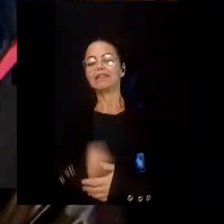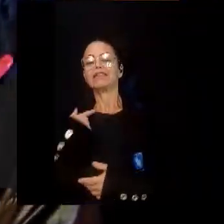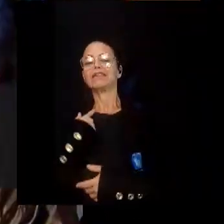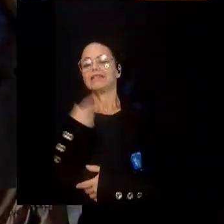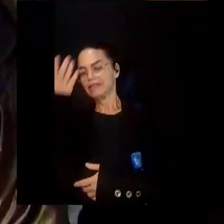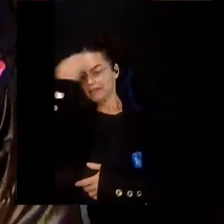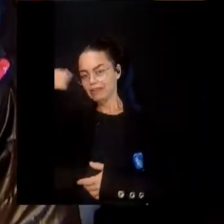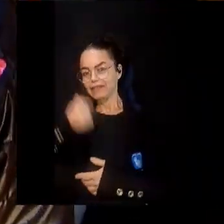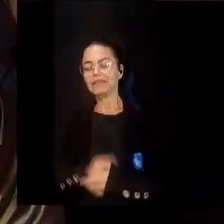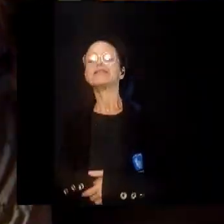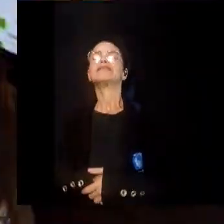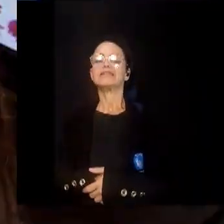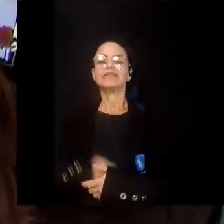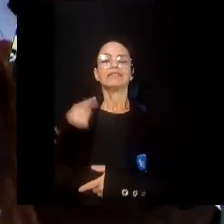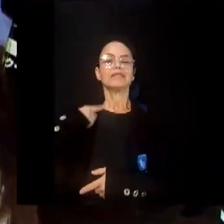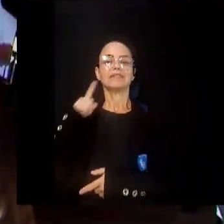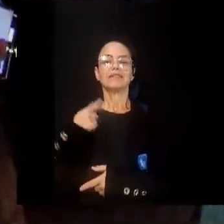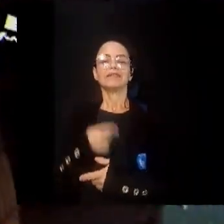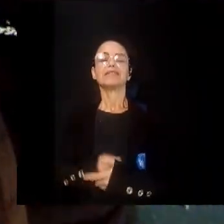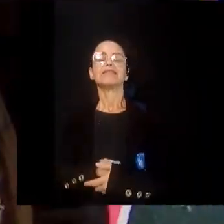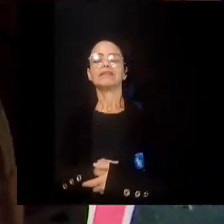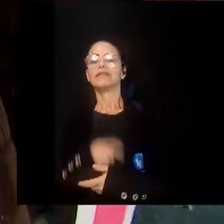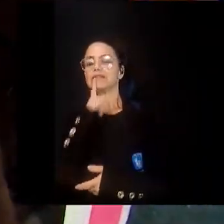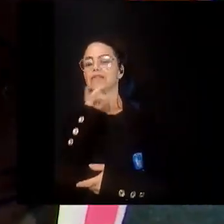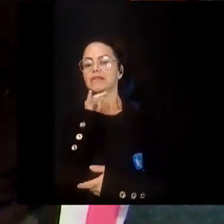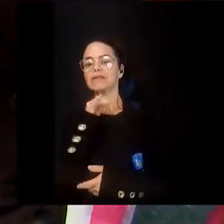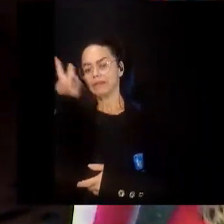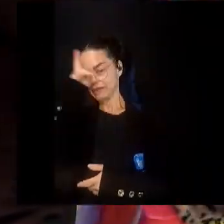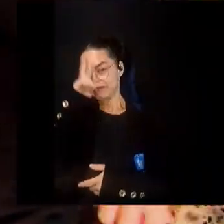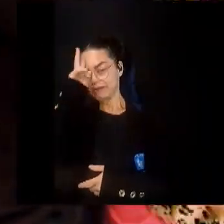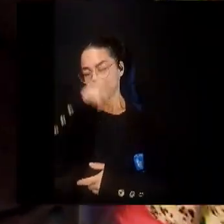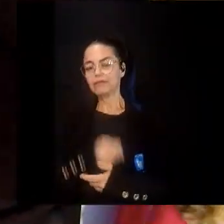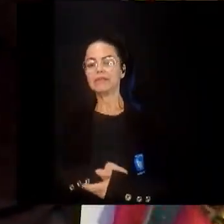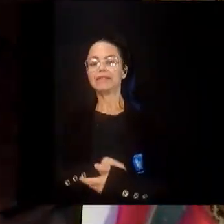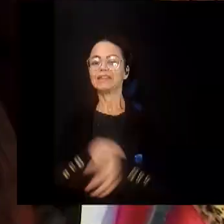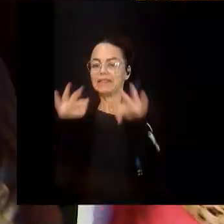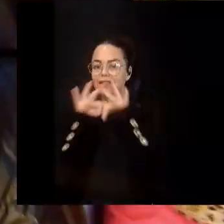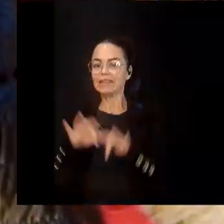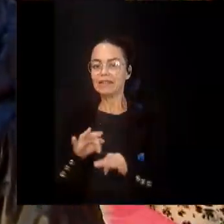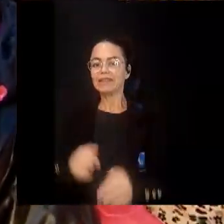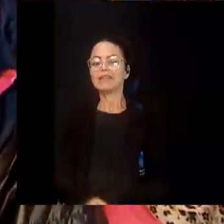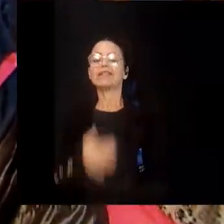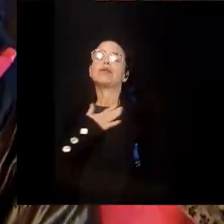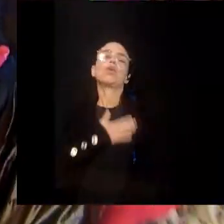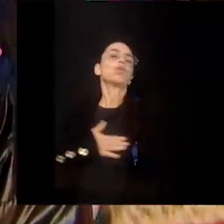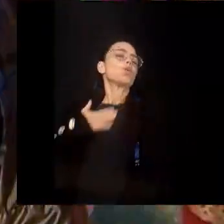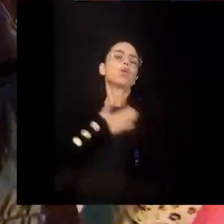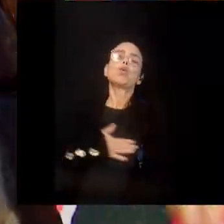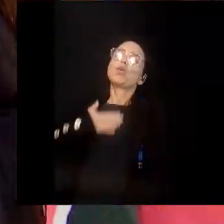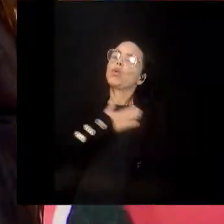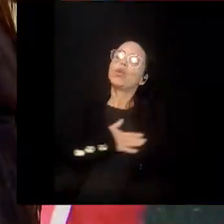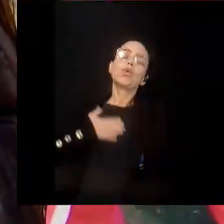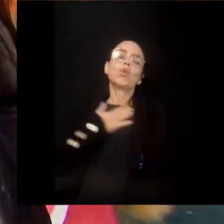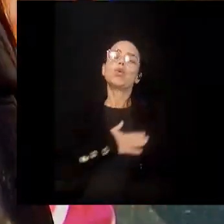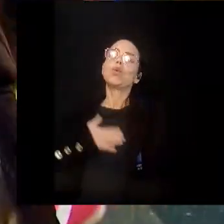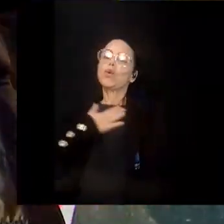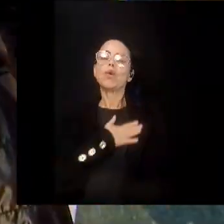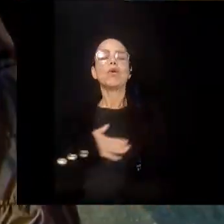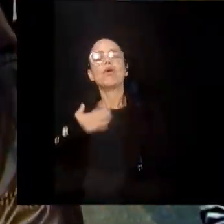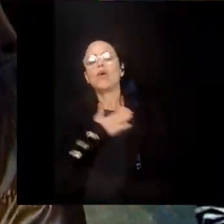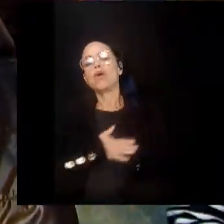Mas aí, depois que meus pais me lembraram, eu fiquei bem feliz. E eu tô gostando daqui, eu gosto de